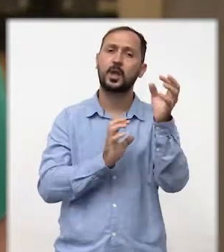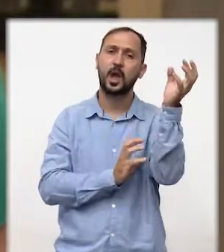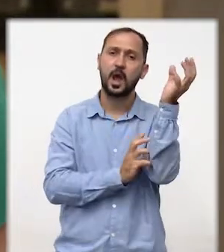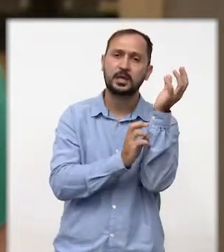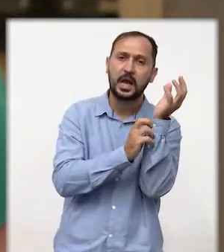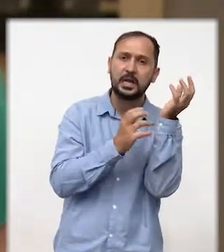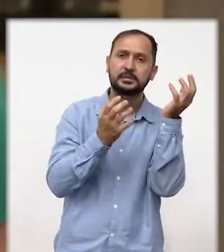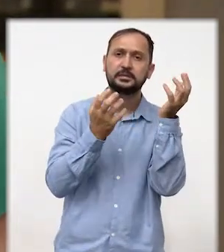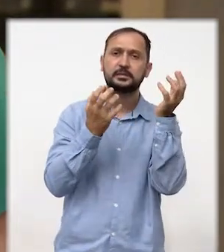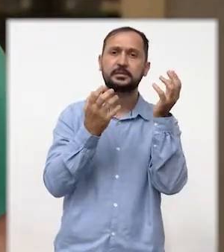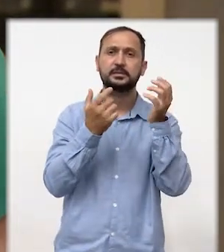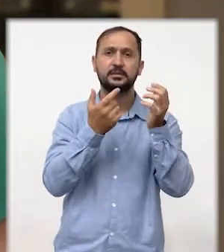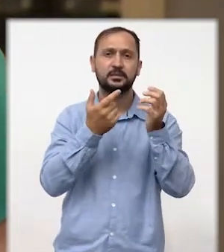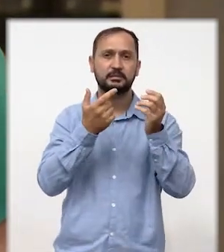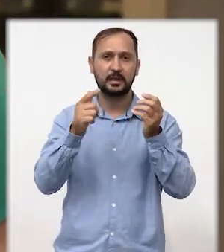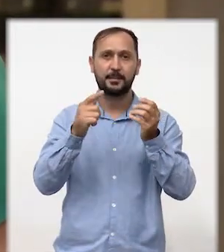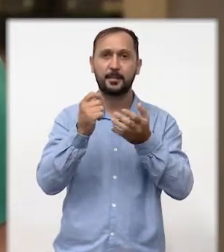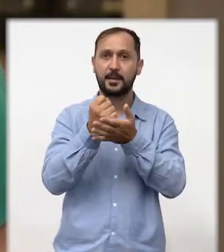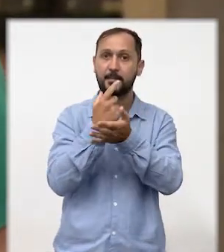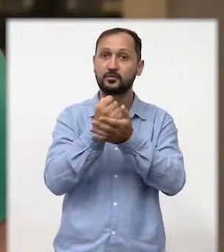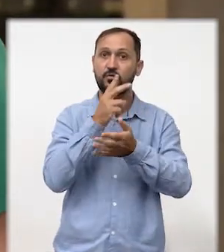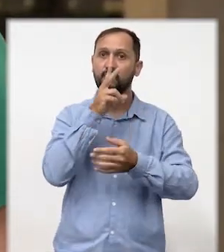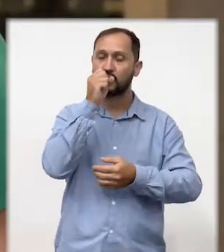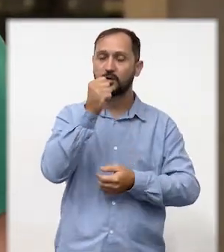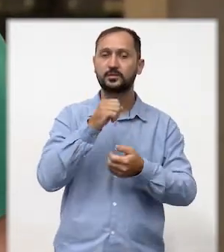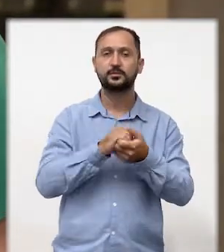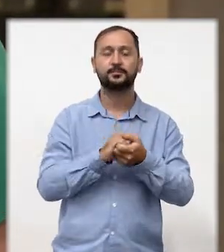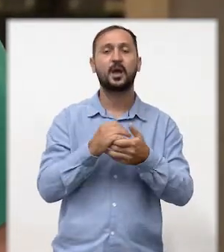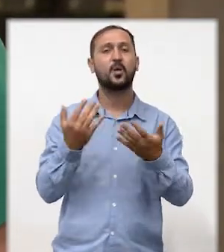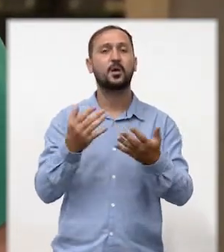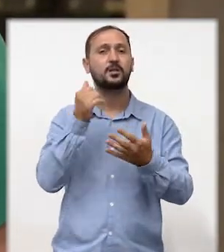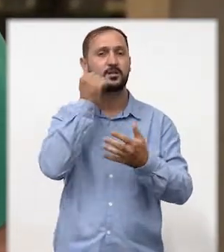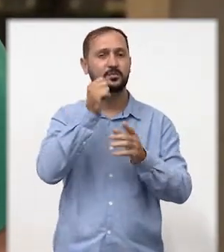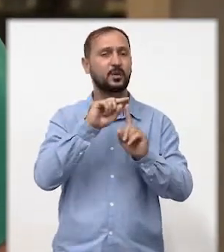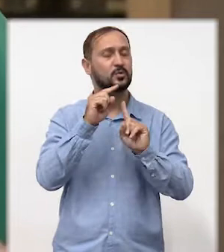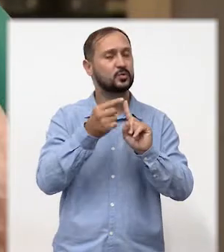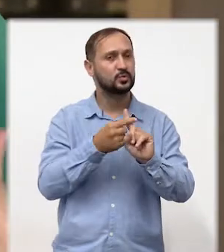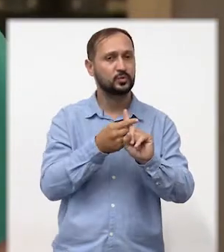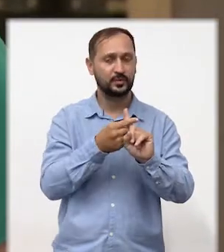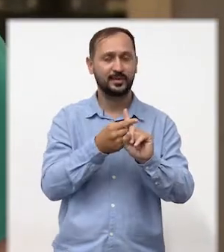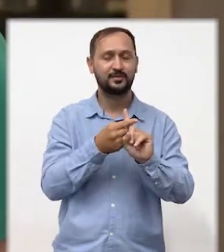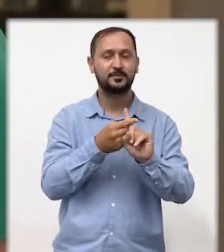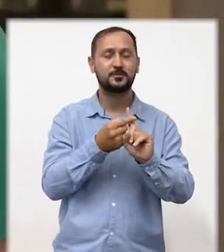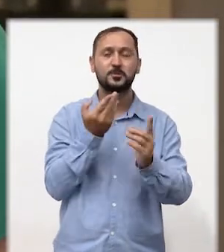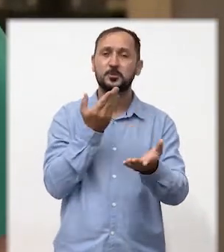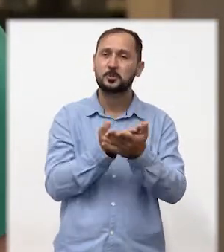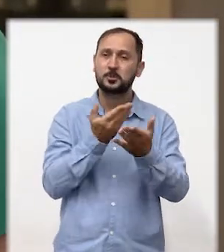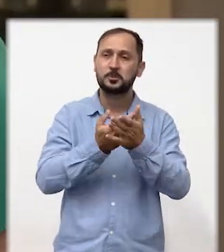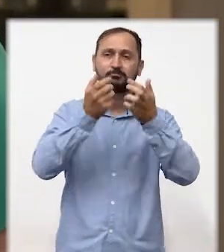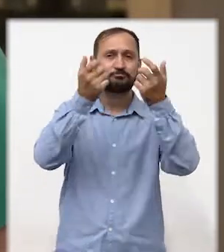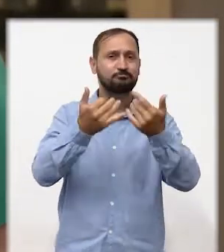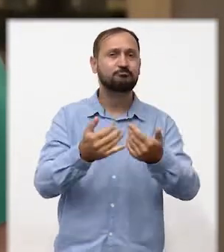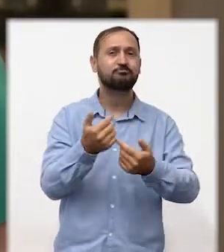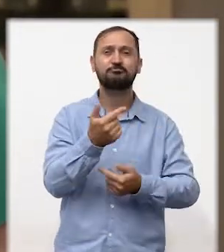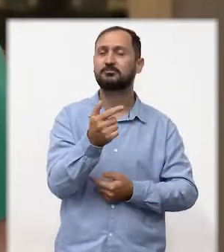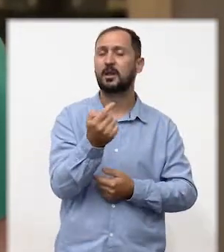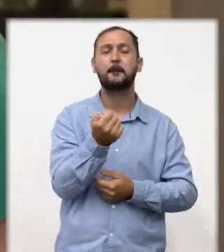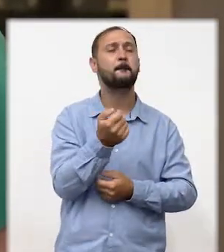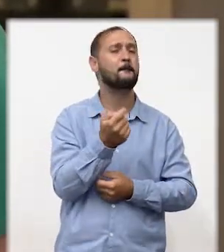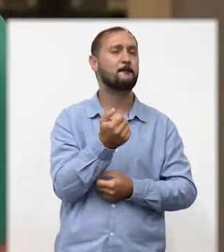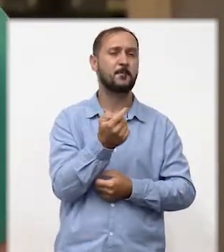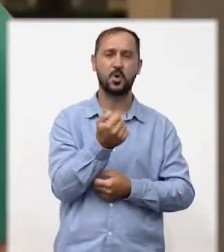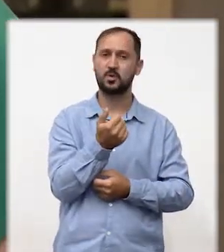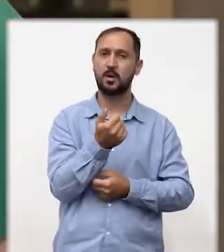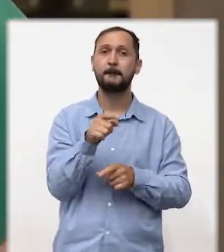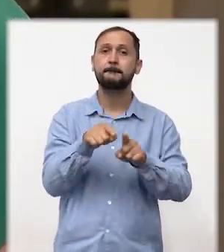com corticoides de altas doses, né? Sobre as gestantes, não tem muitos estudos ainda do coronavírus em gestantes,